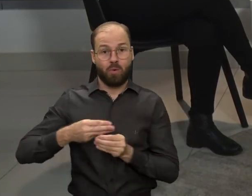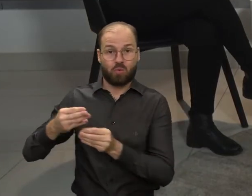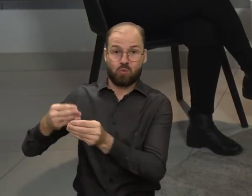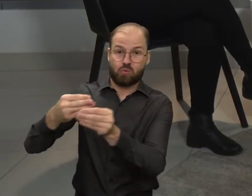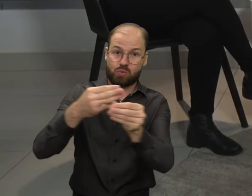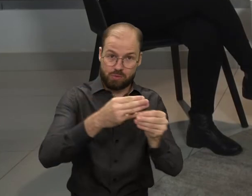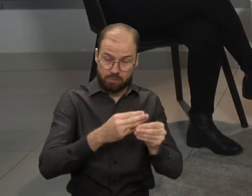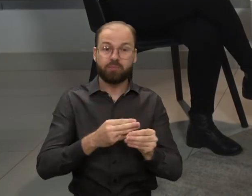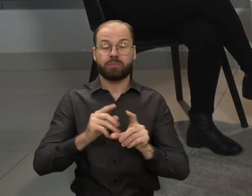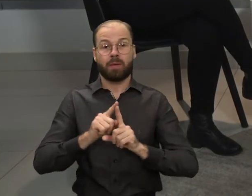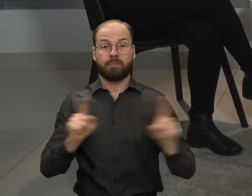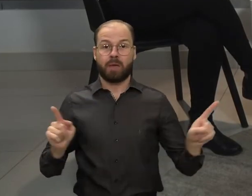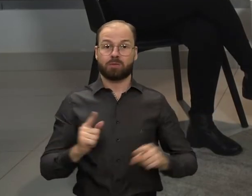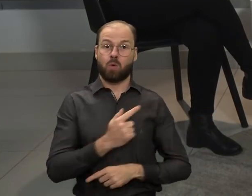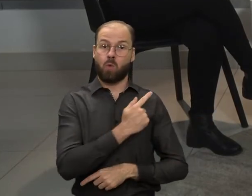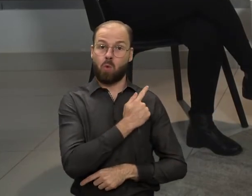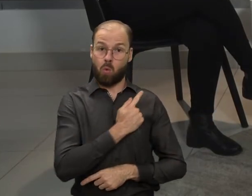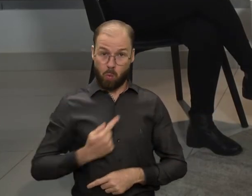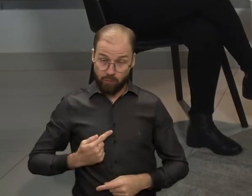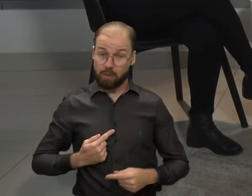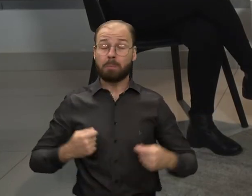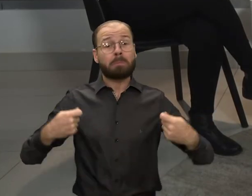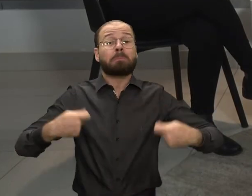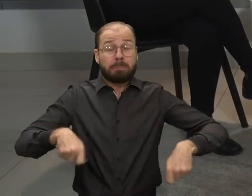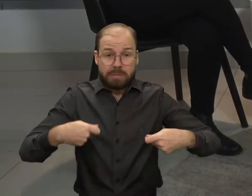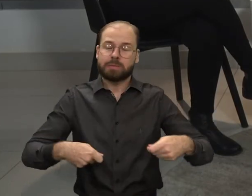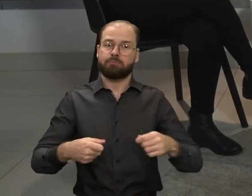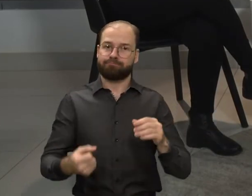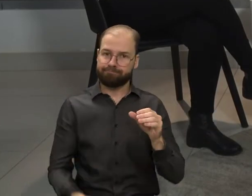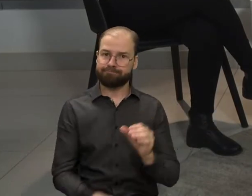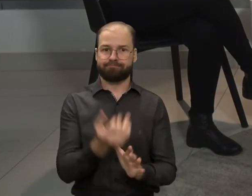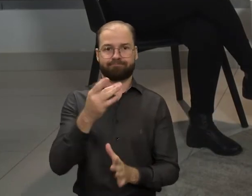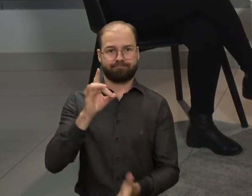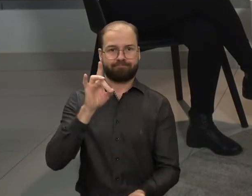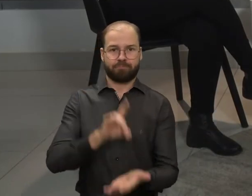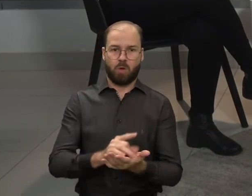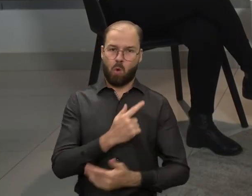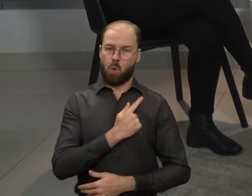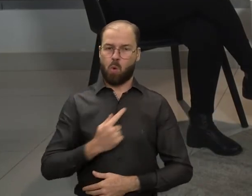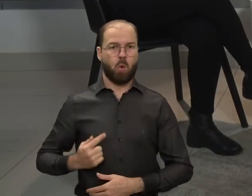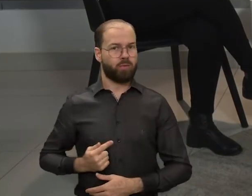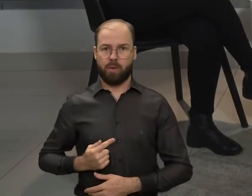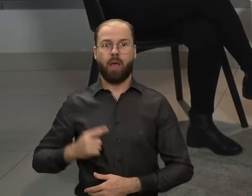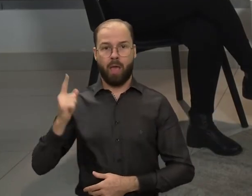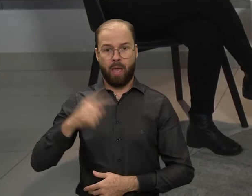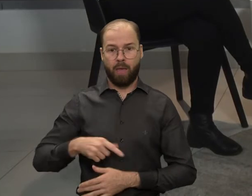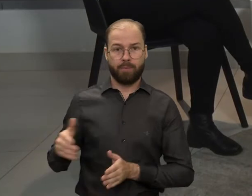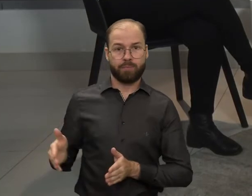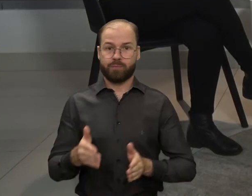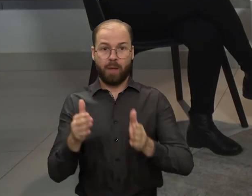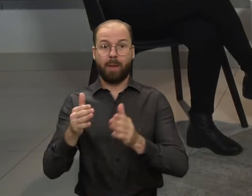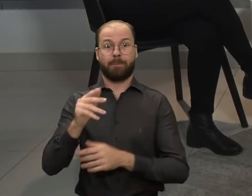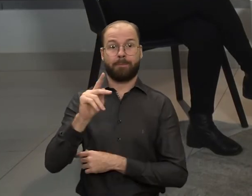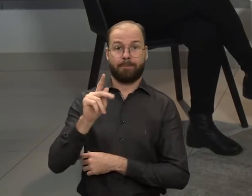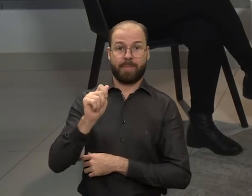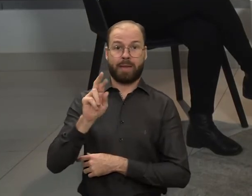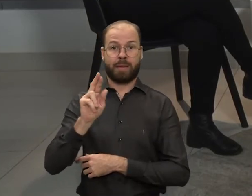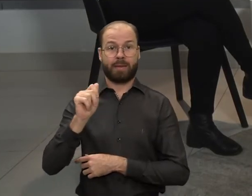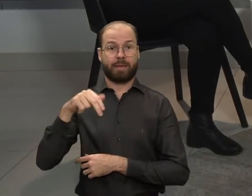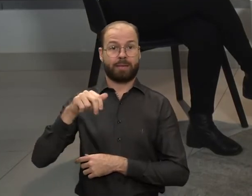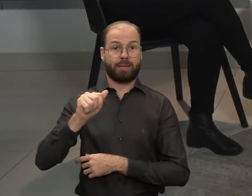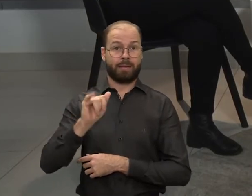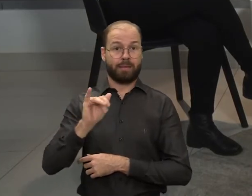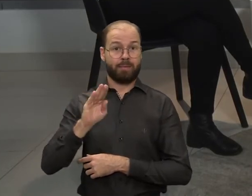o governo agora tem que pegar e implementar esse plano, né? Não só o governo, como a Bacia do Paranaíba é um rio federal, então